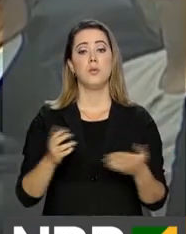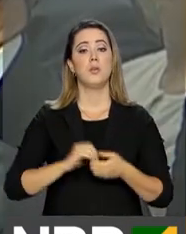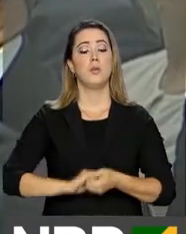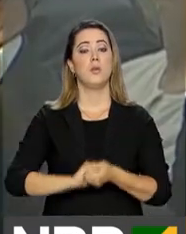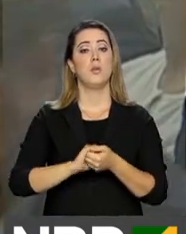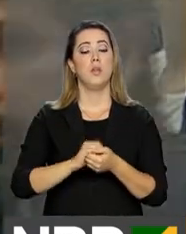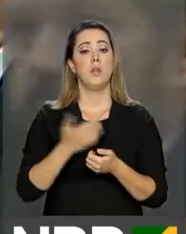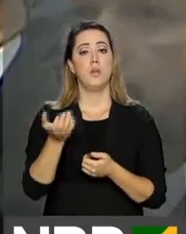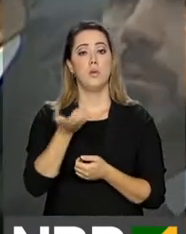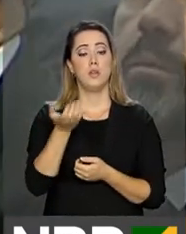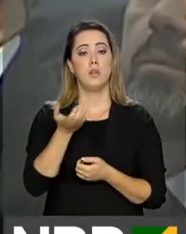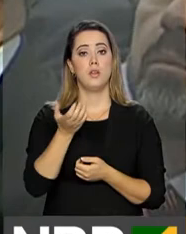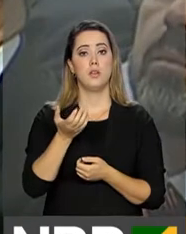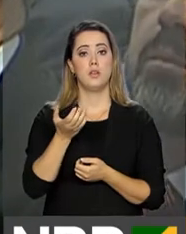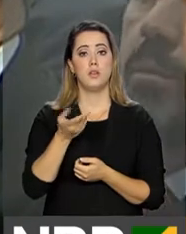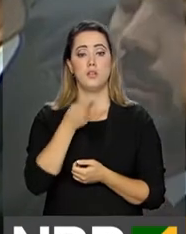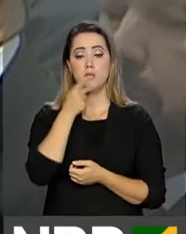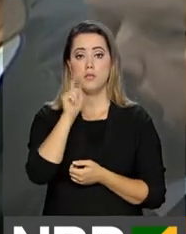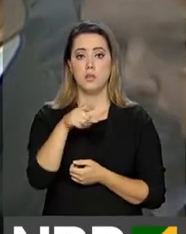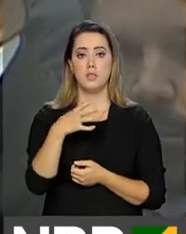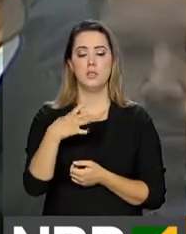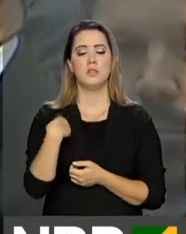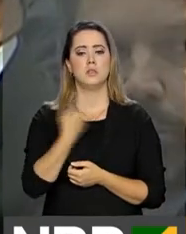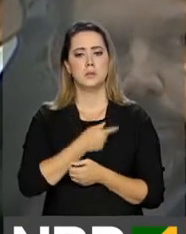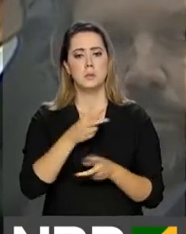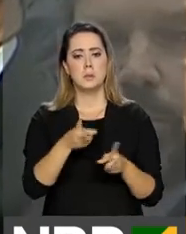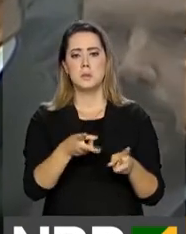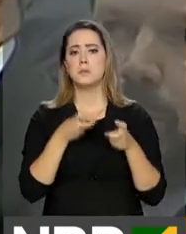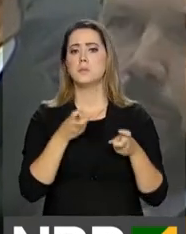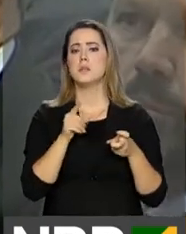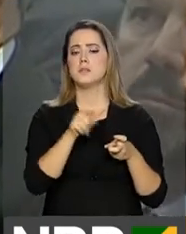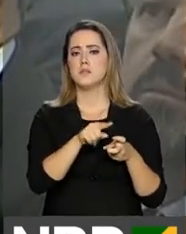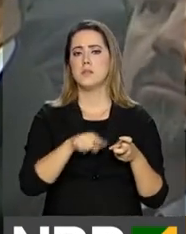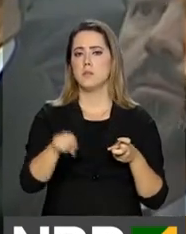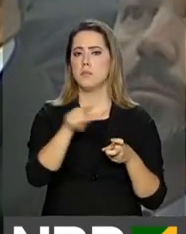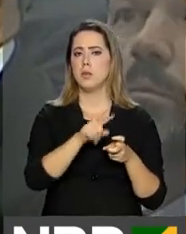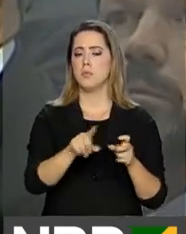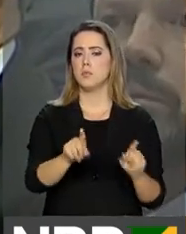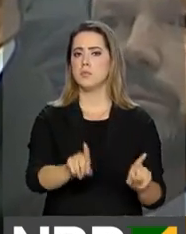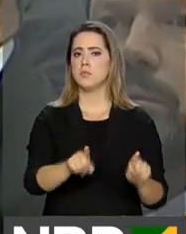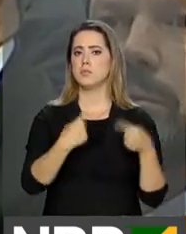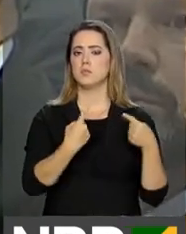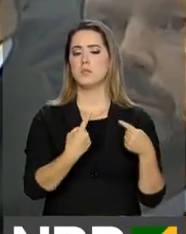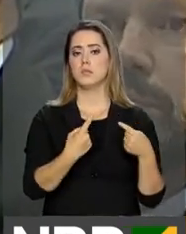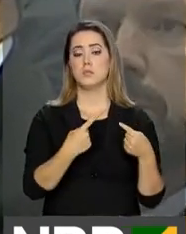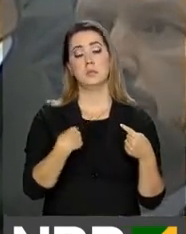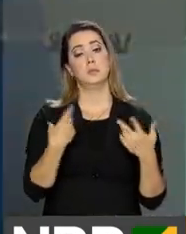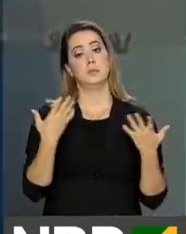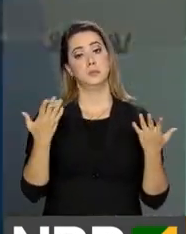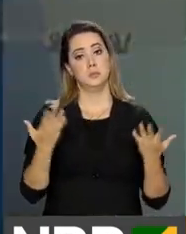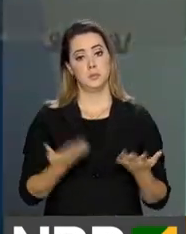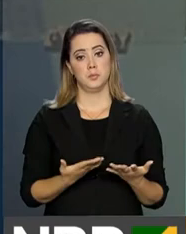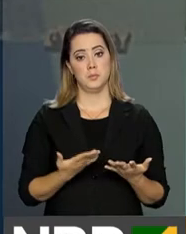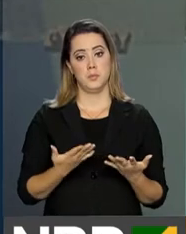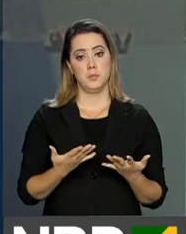senhoras que somos sensíveis a esses desafios. E aqui eu